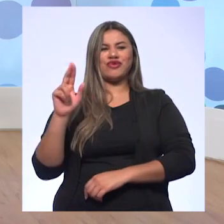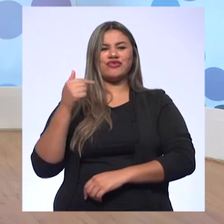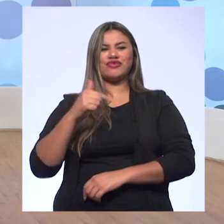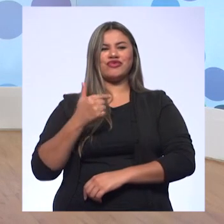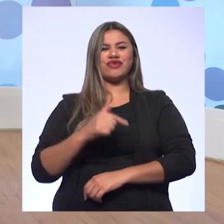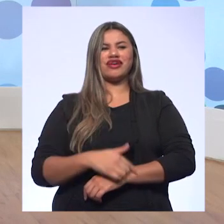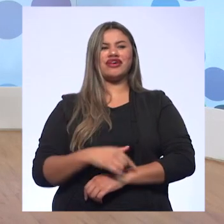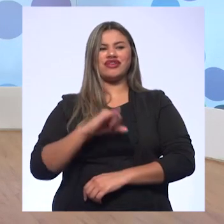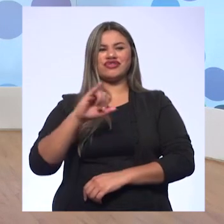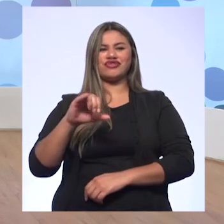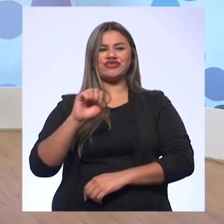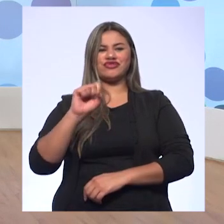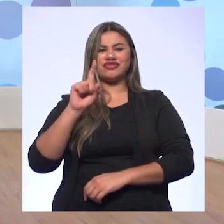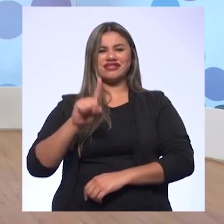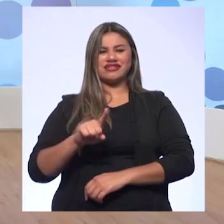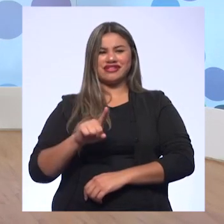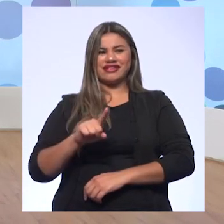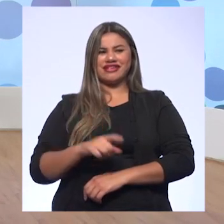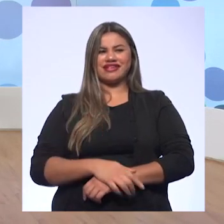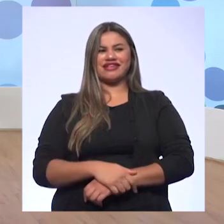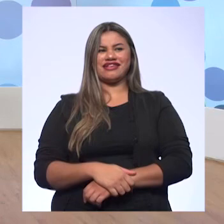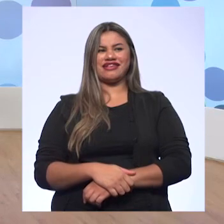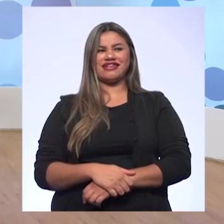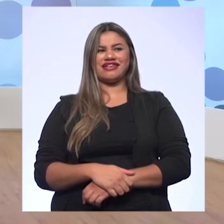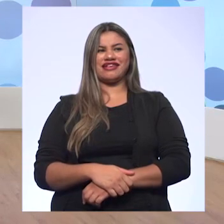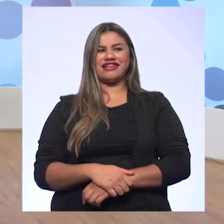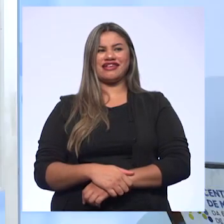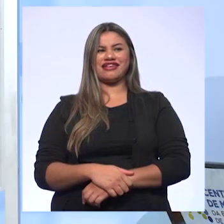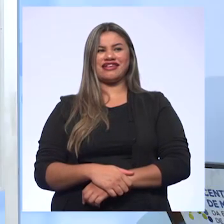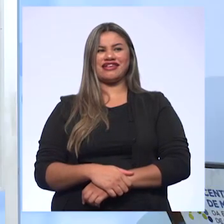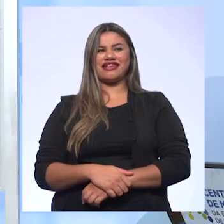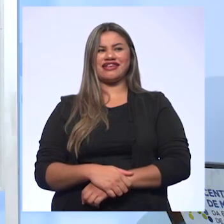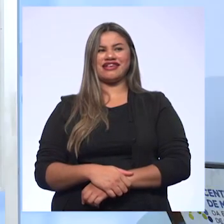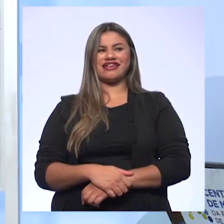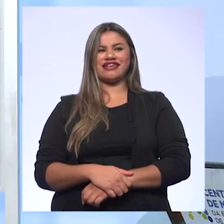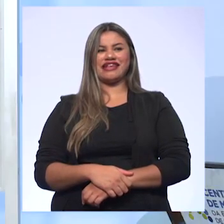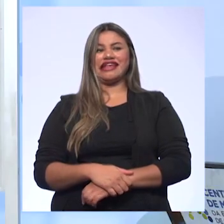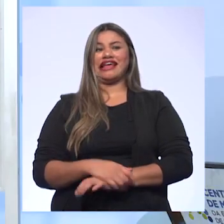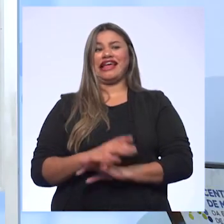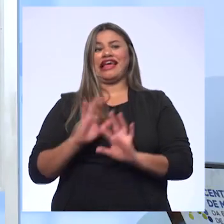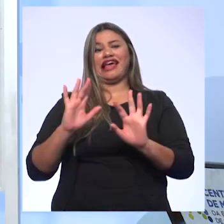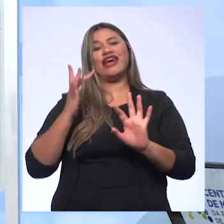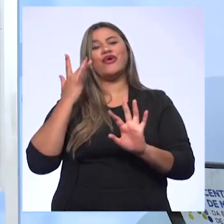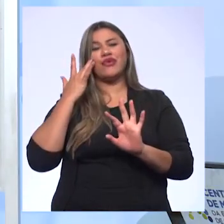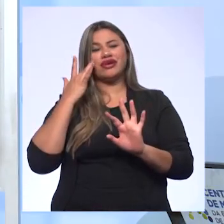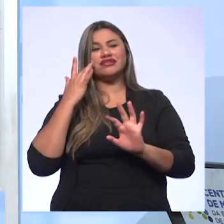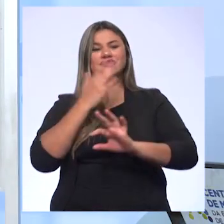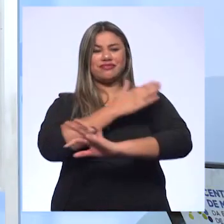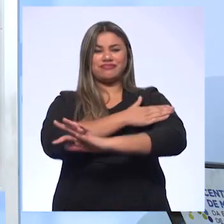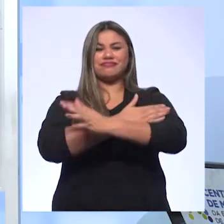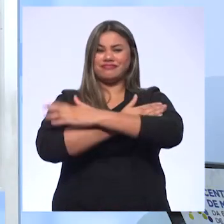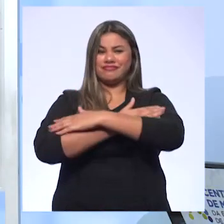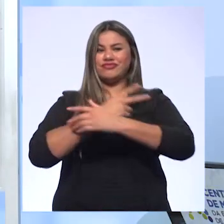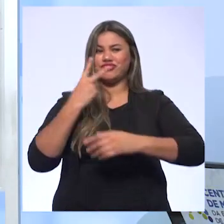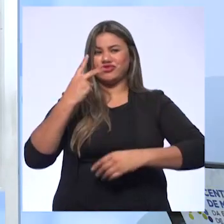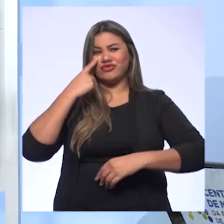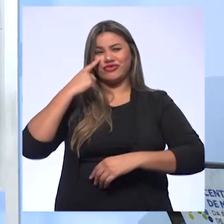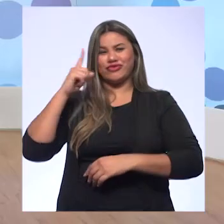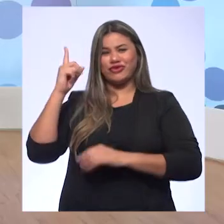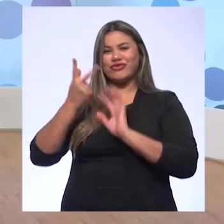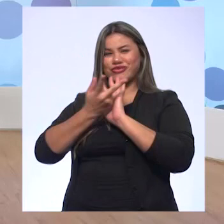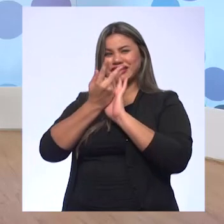alguma coisa José. Bom, faltou, pelo que eu vi aí, já dá para colocar 2 bracinhos. Isso.